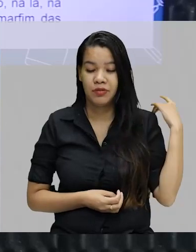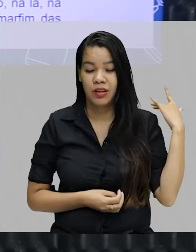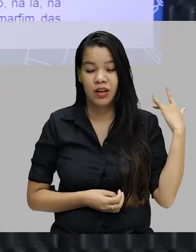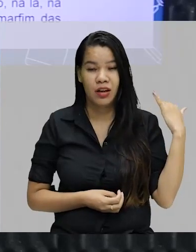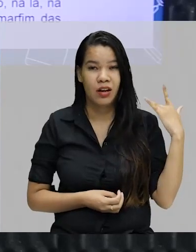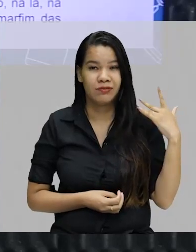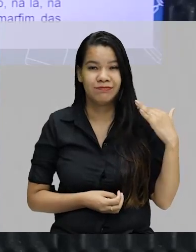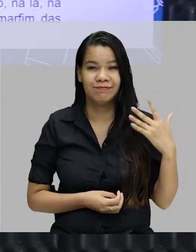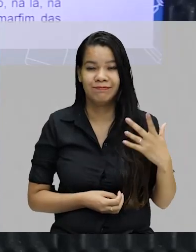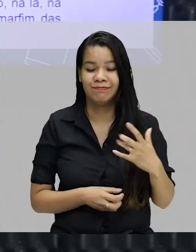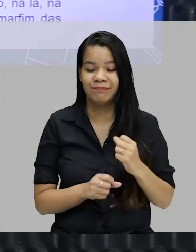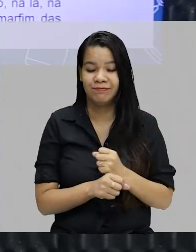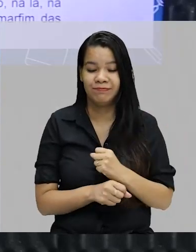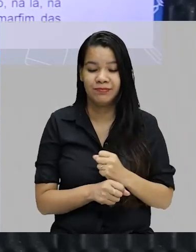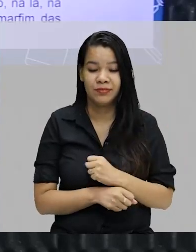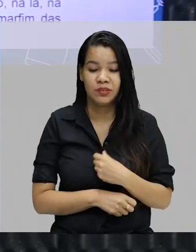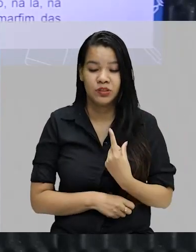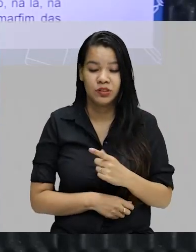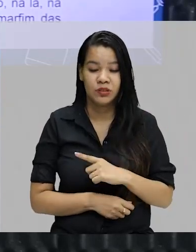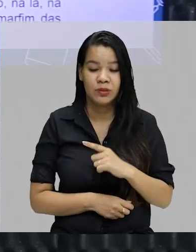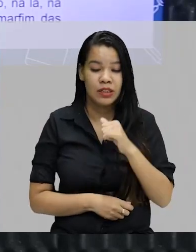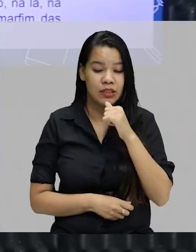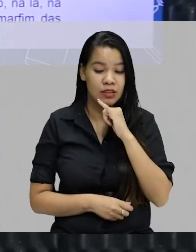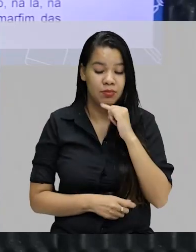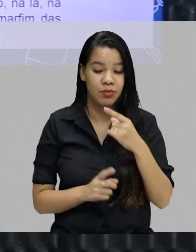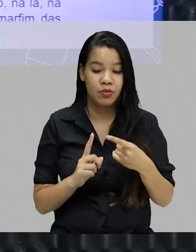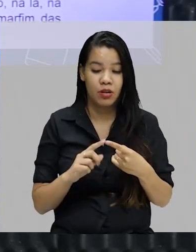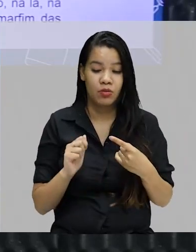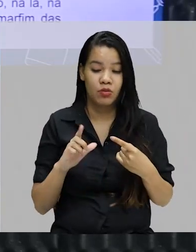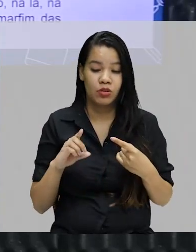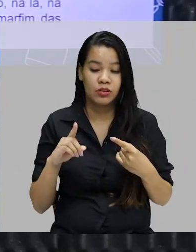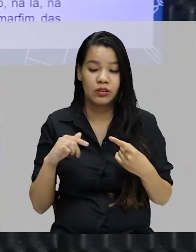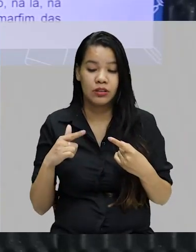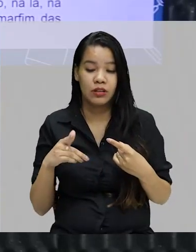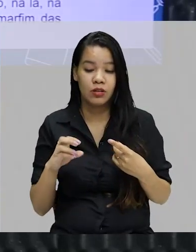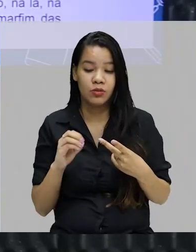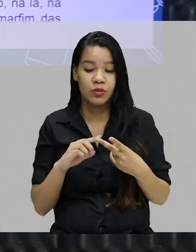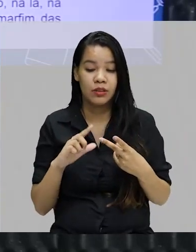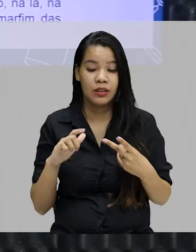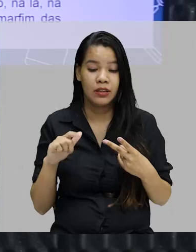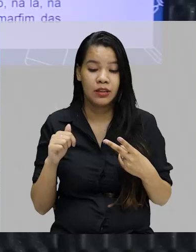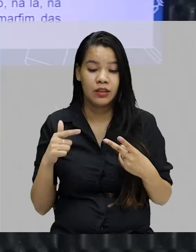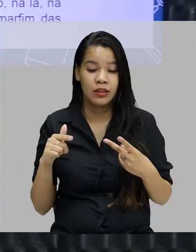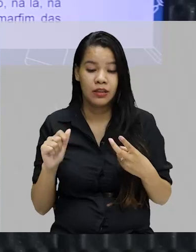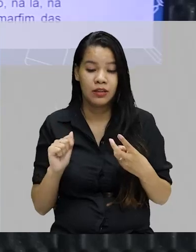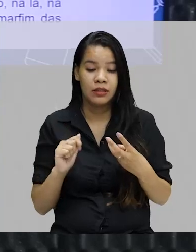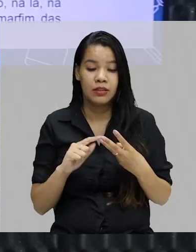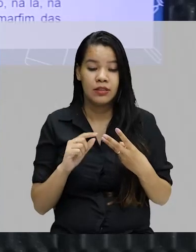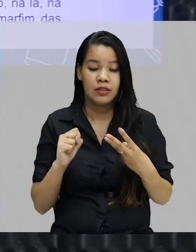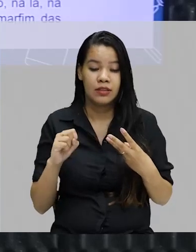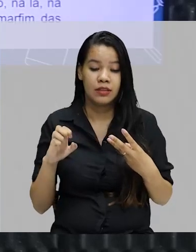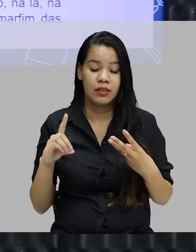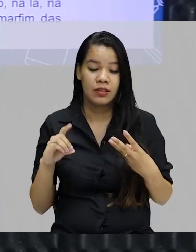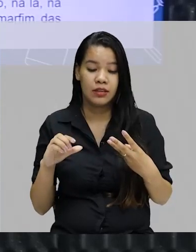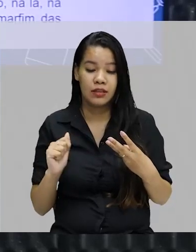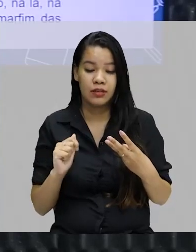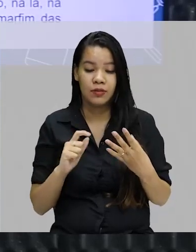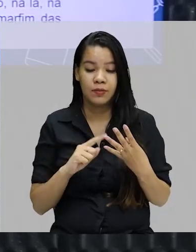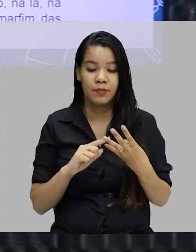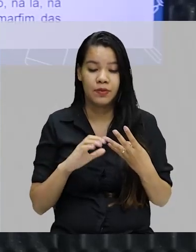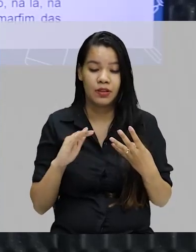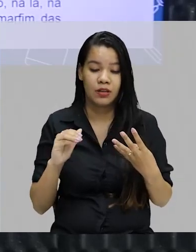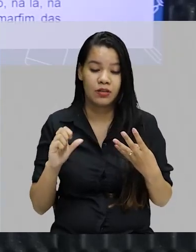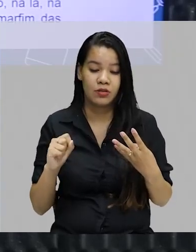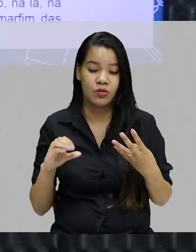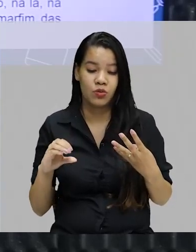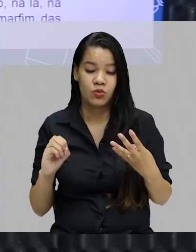né, o algodão, né, nós temos a lã, a seda, os cascos, os chifres de animais, o